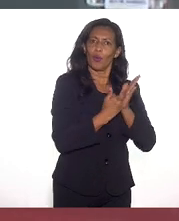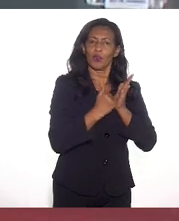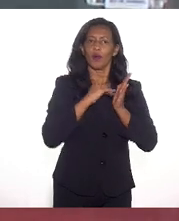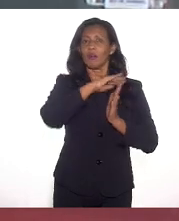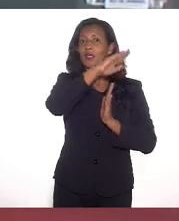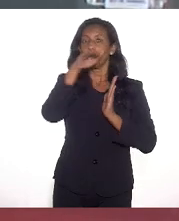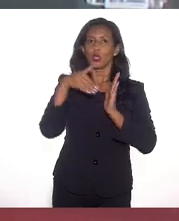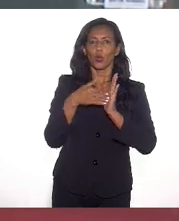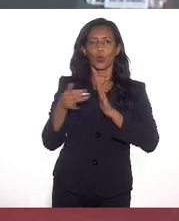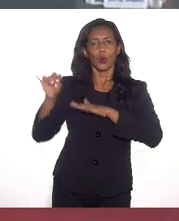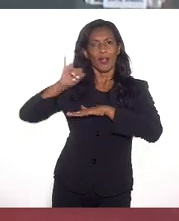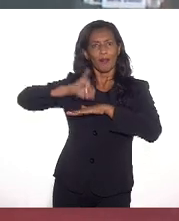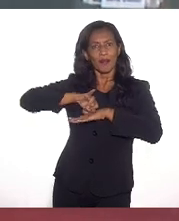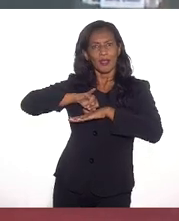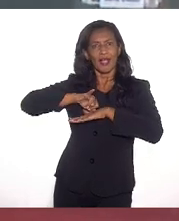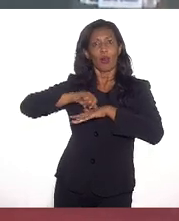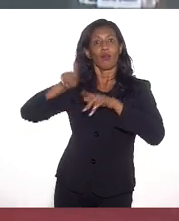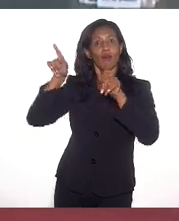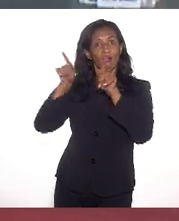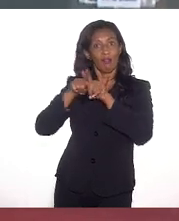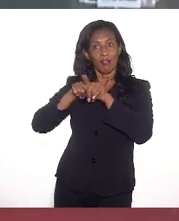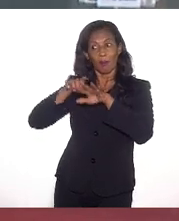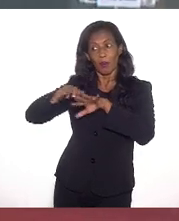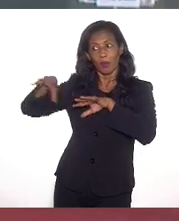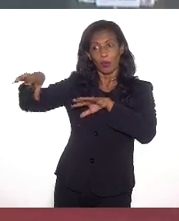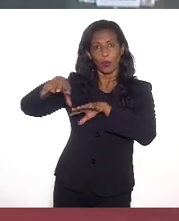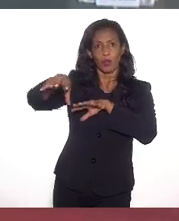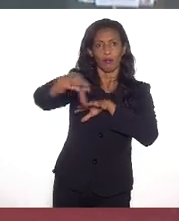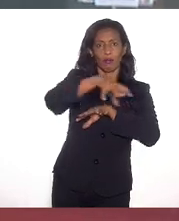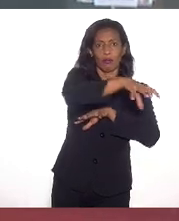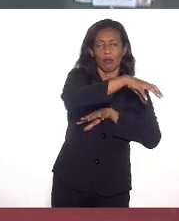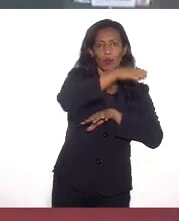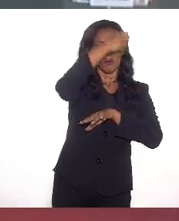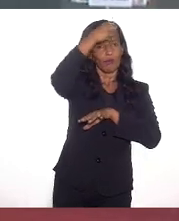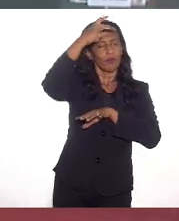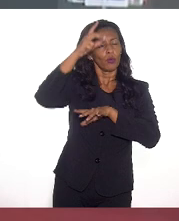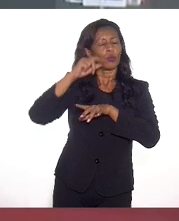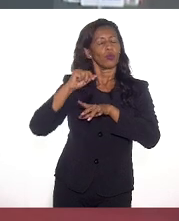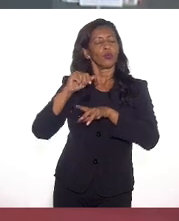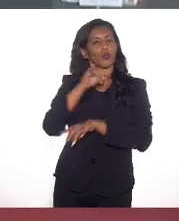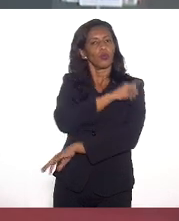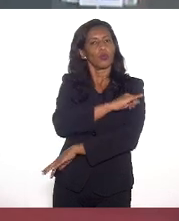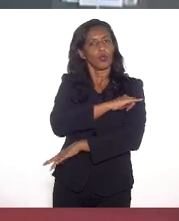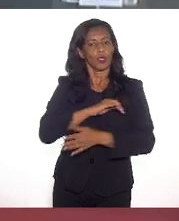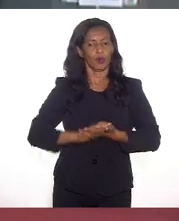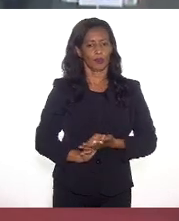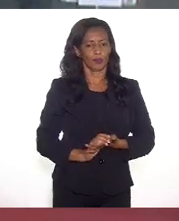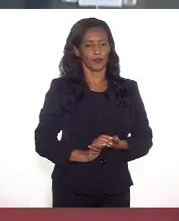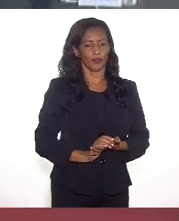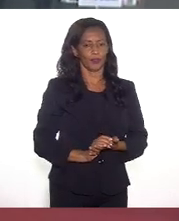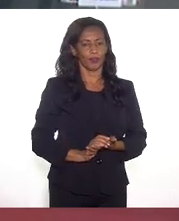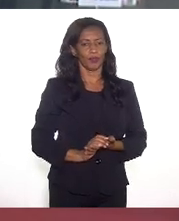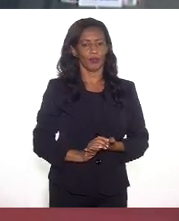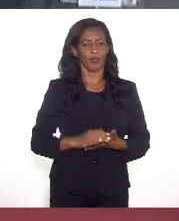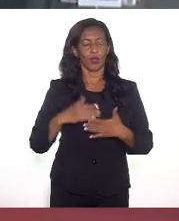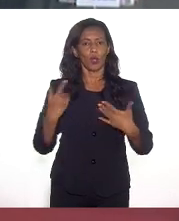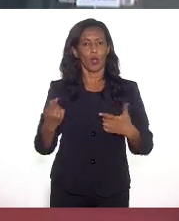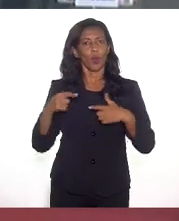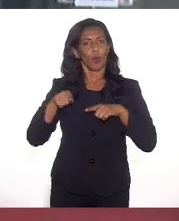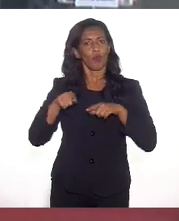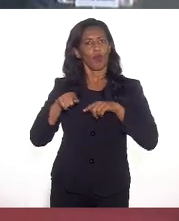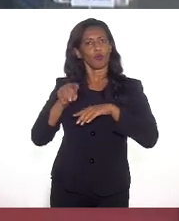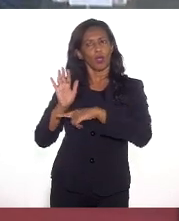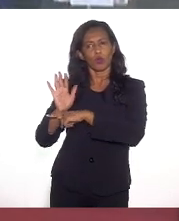toda a capital e região metropolitana do Rio. Como parte das ações do Supera RJ, levaremos às